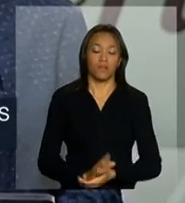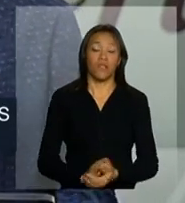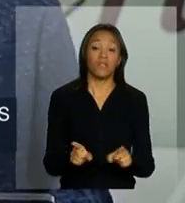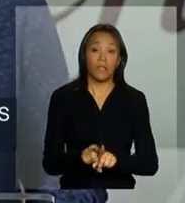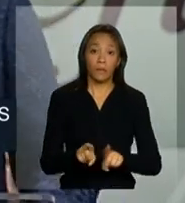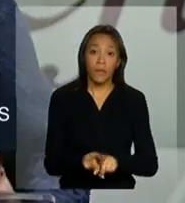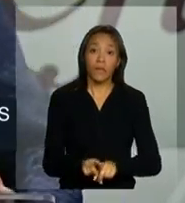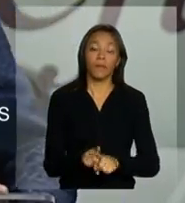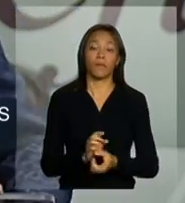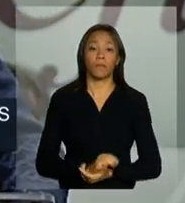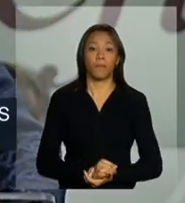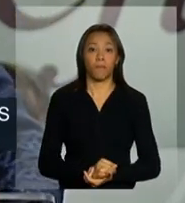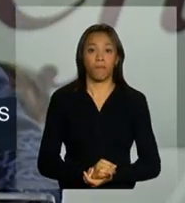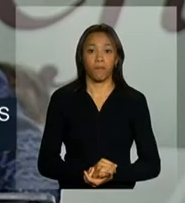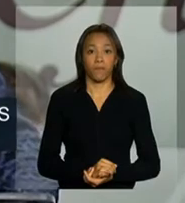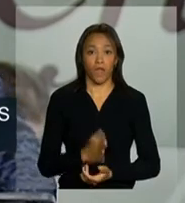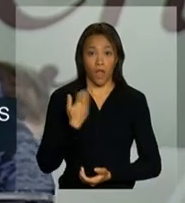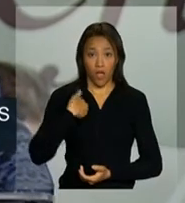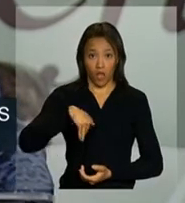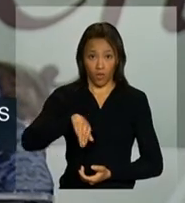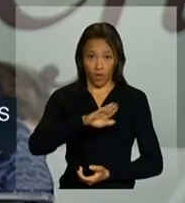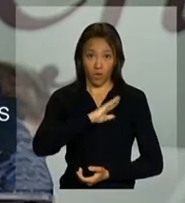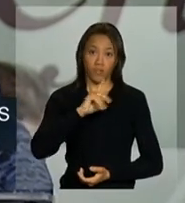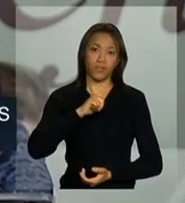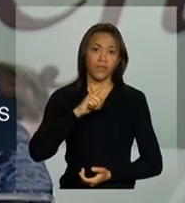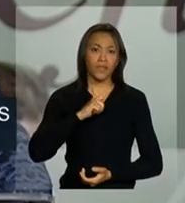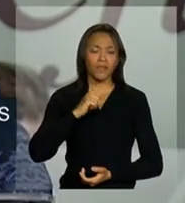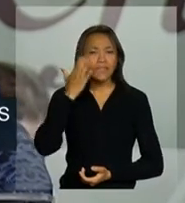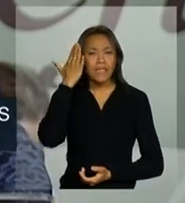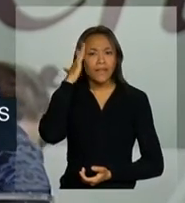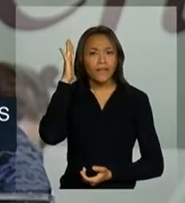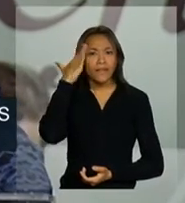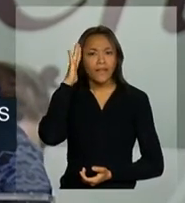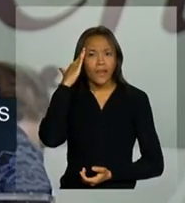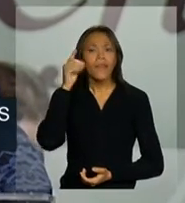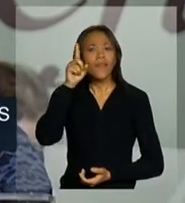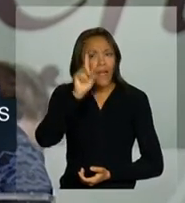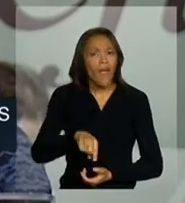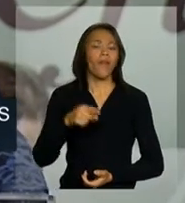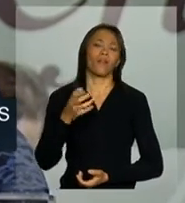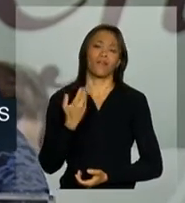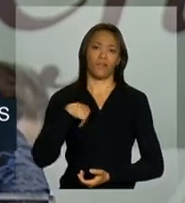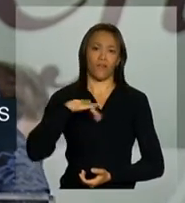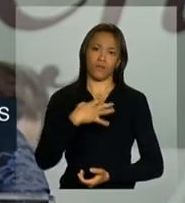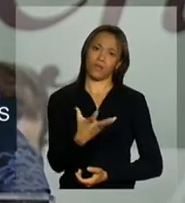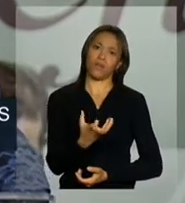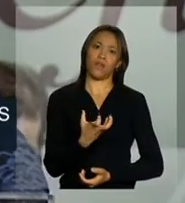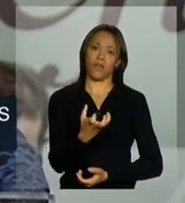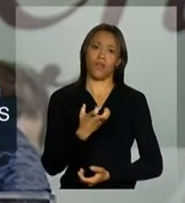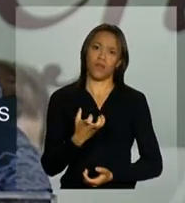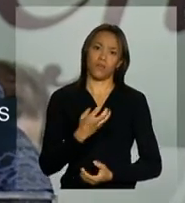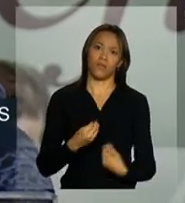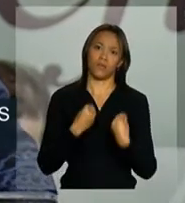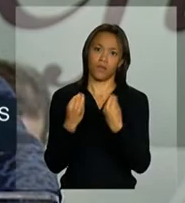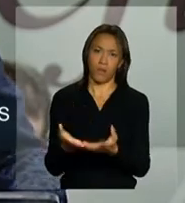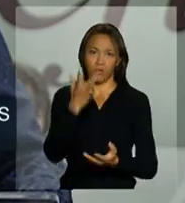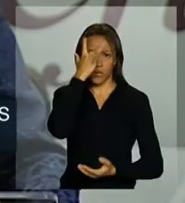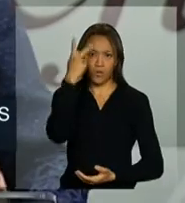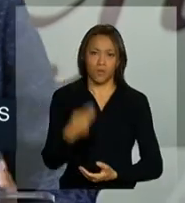Sobretudo, nós temos de ter clareza que é isso que nós queremos para as pessoas no